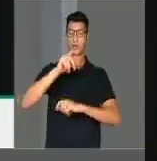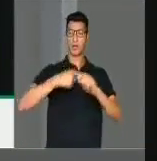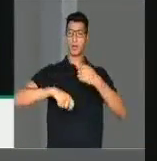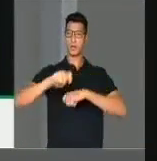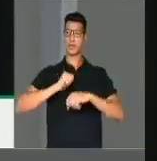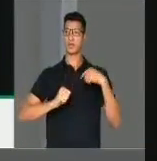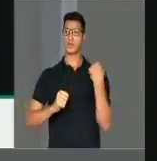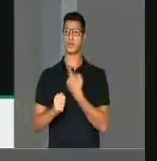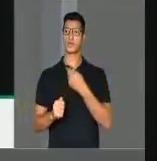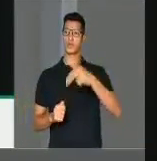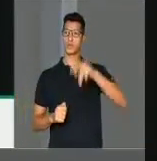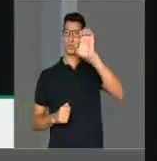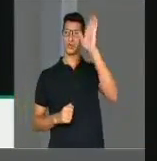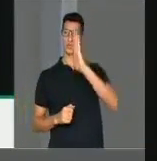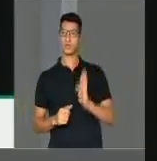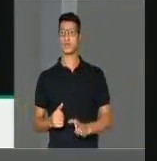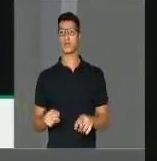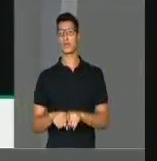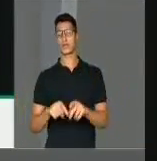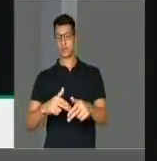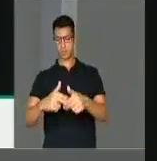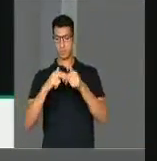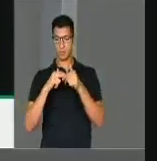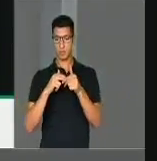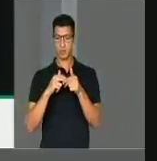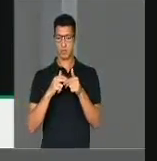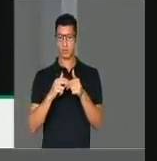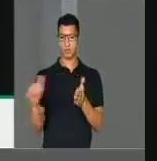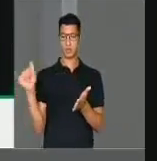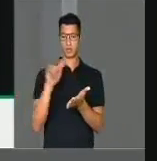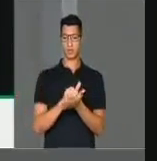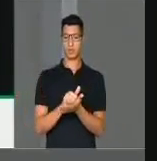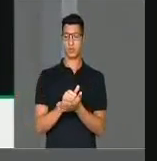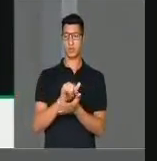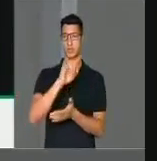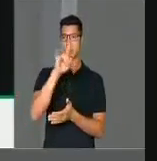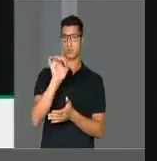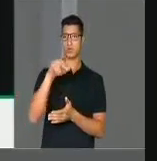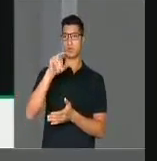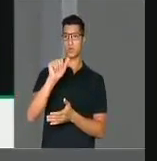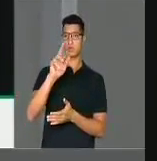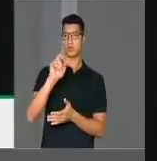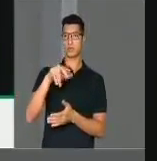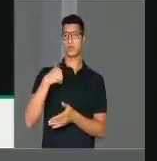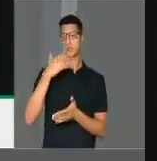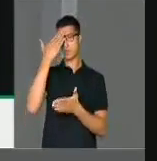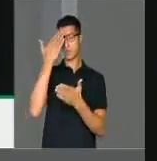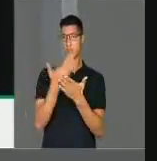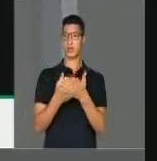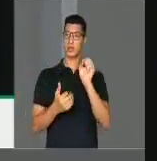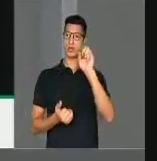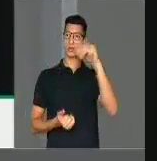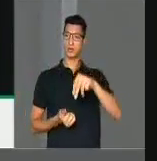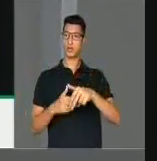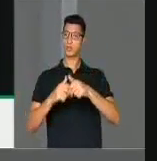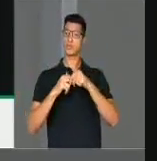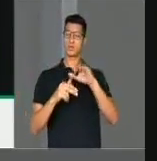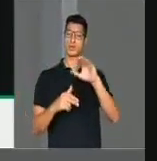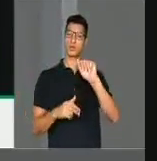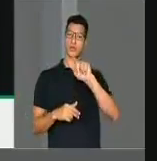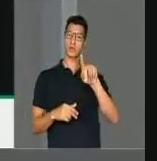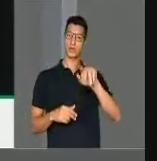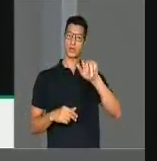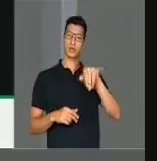social e econômico do nosso Nordeste brasileiro a partir dessa instalação de uma Zona Franca. Eu acredito que aí sim, né, a partir